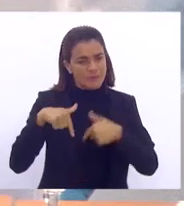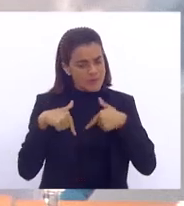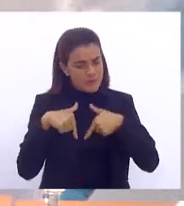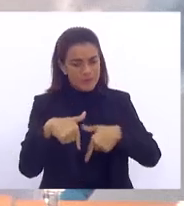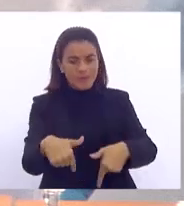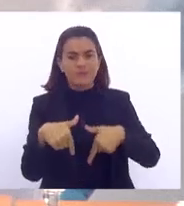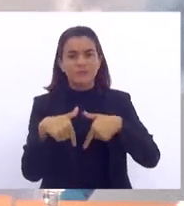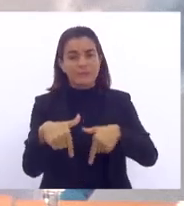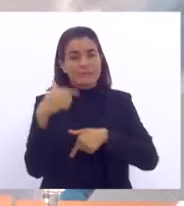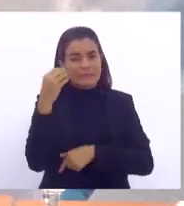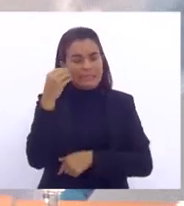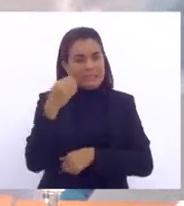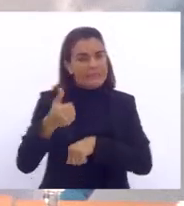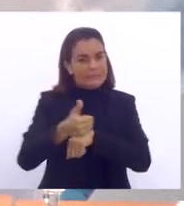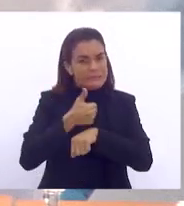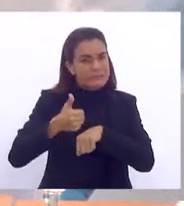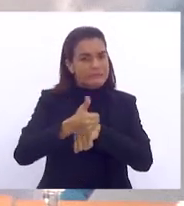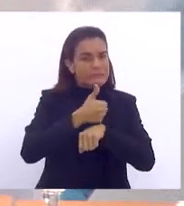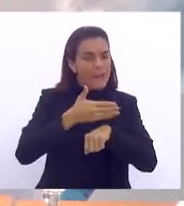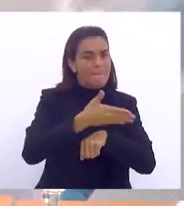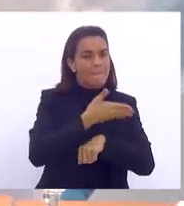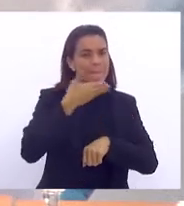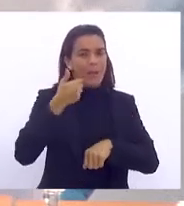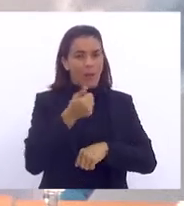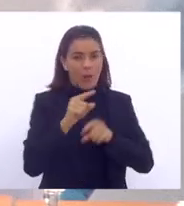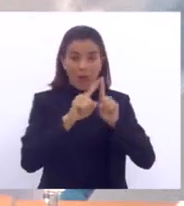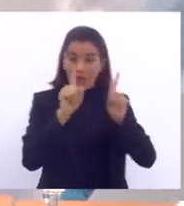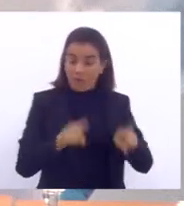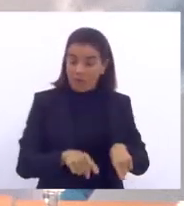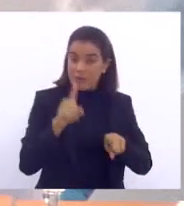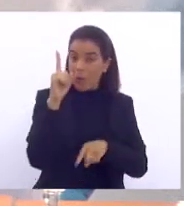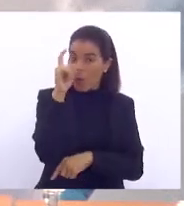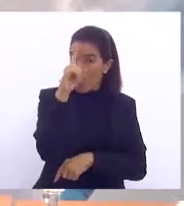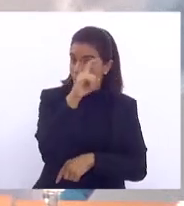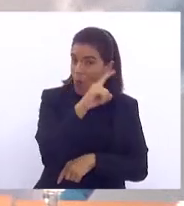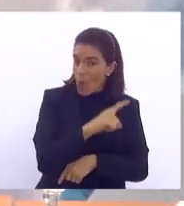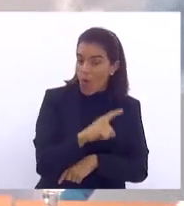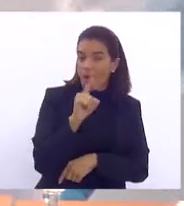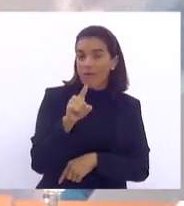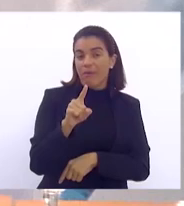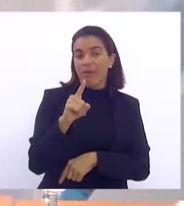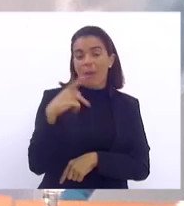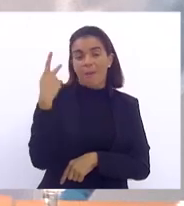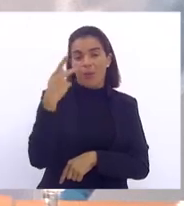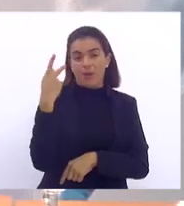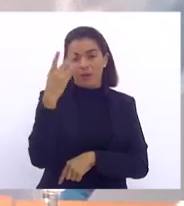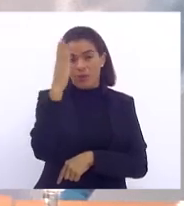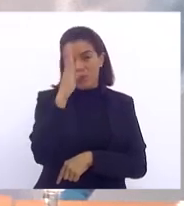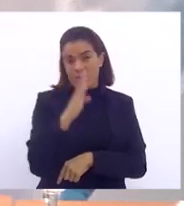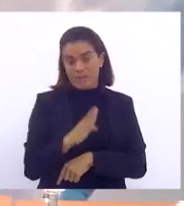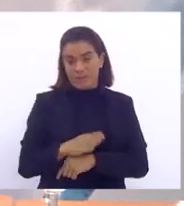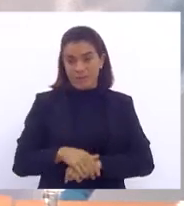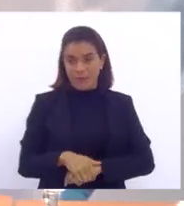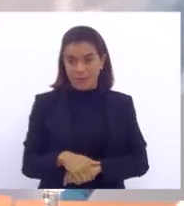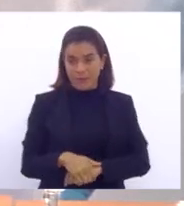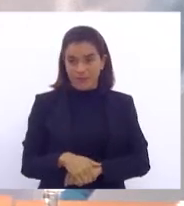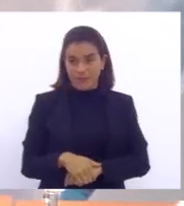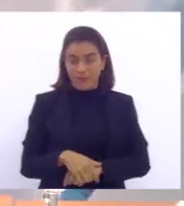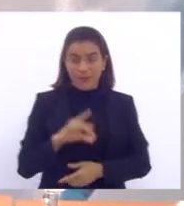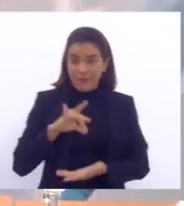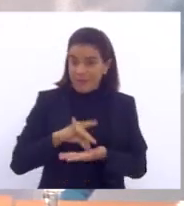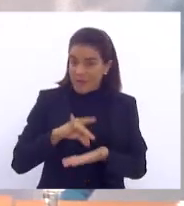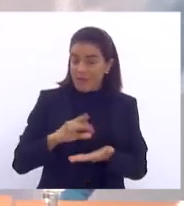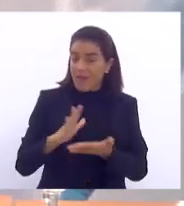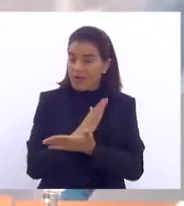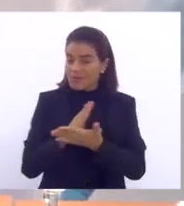e tentando acertar cada dia que passa nessa função espinhosa Dr Alan que é ser político no país de verdade muitos